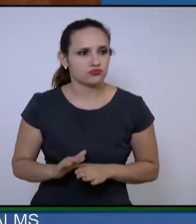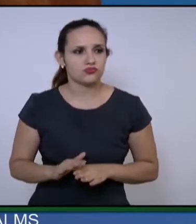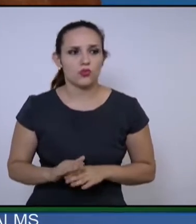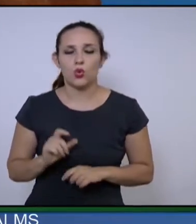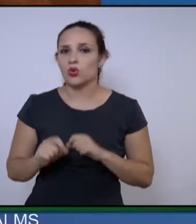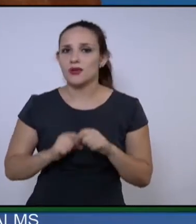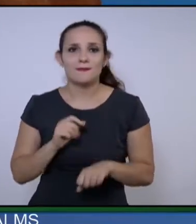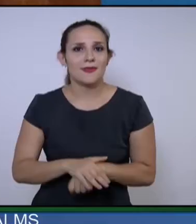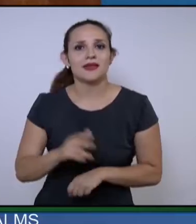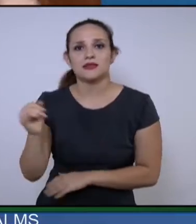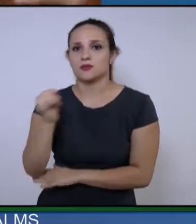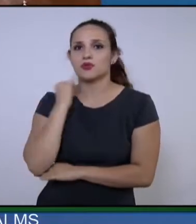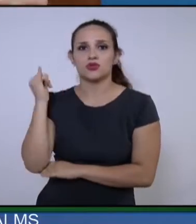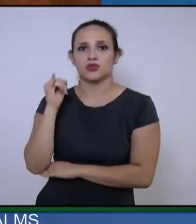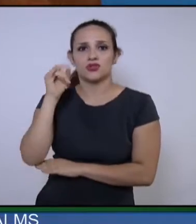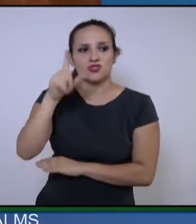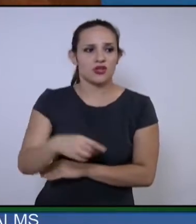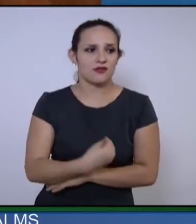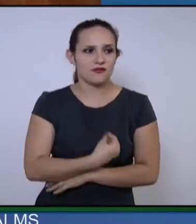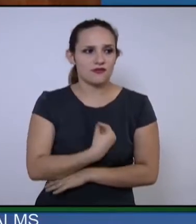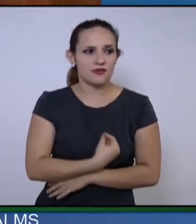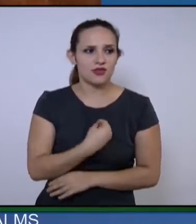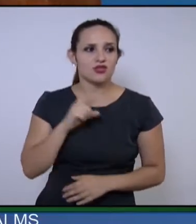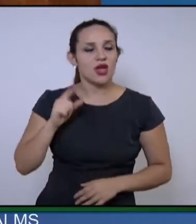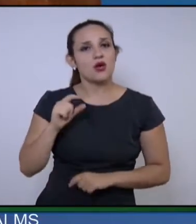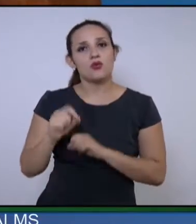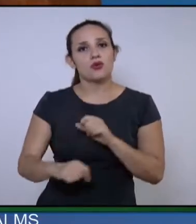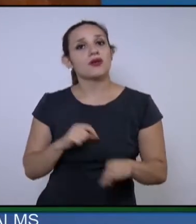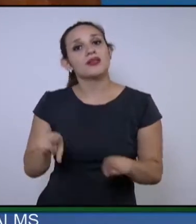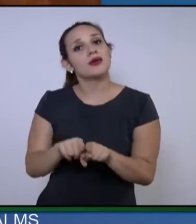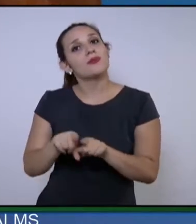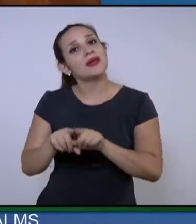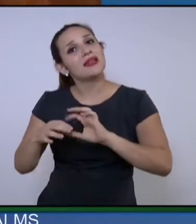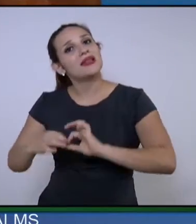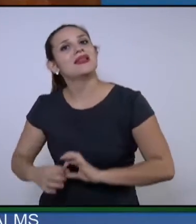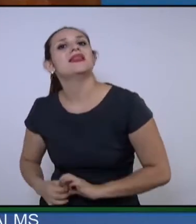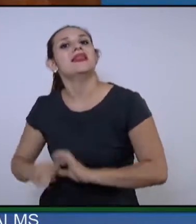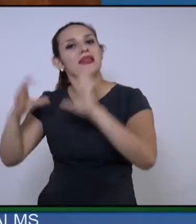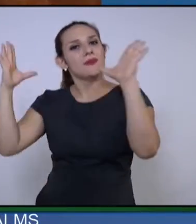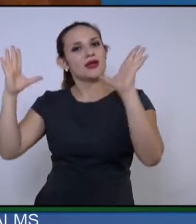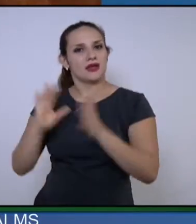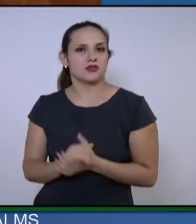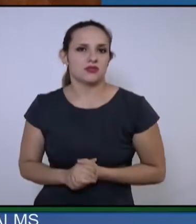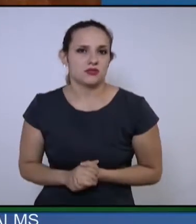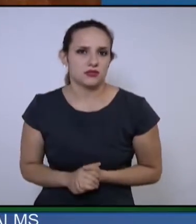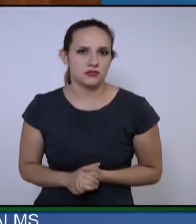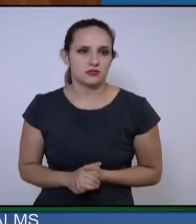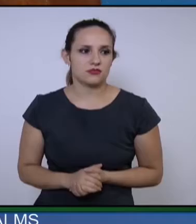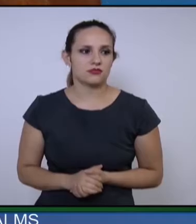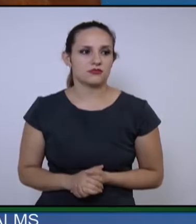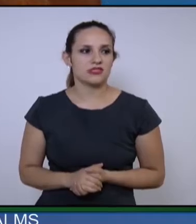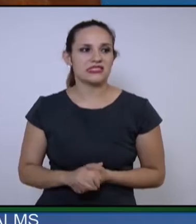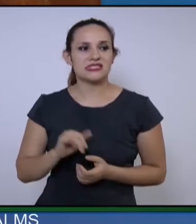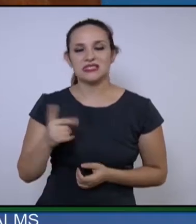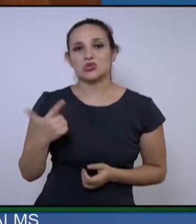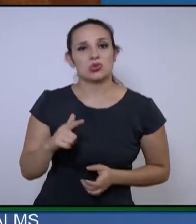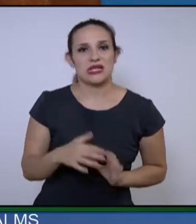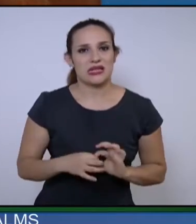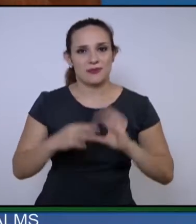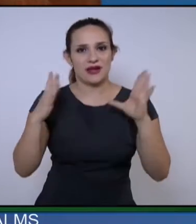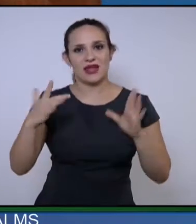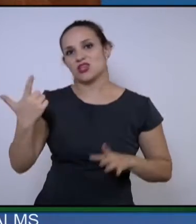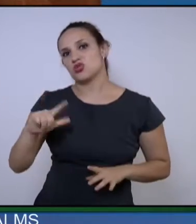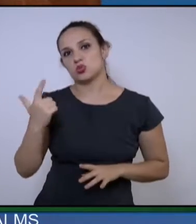do que a vida, para os filósofos a liberdade é maior do que a própria vida, porque sem liberdade não tem